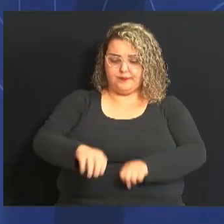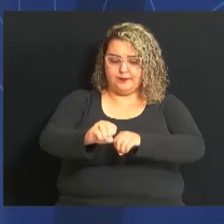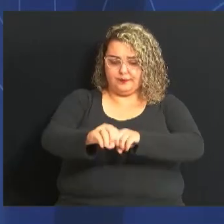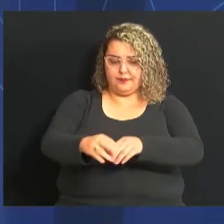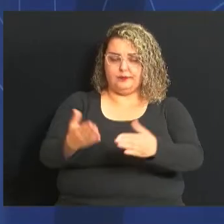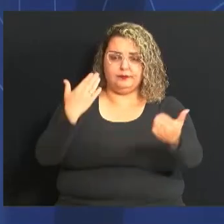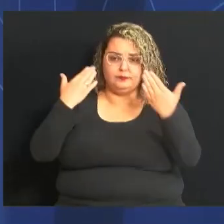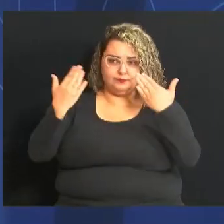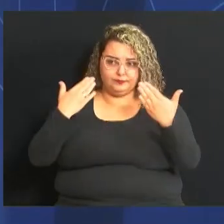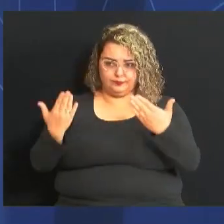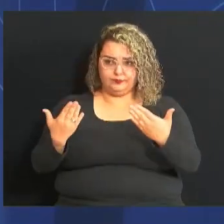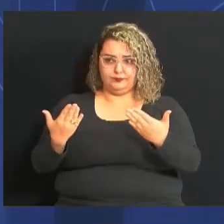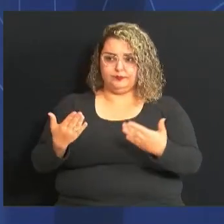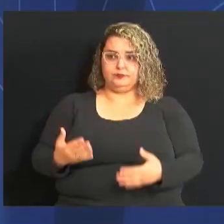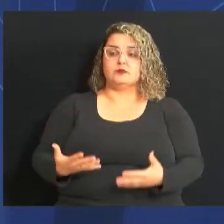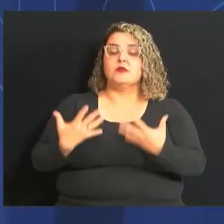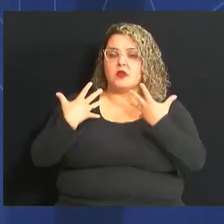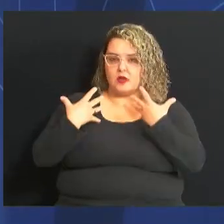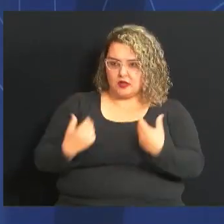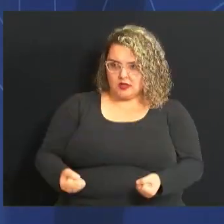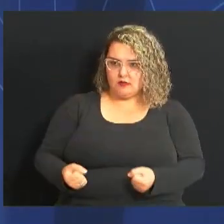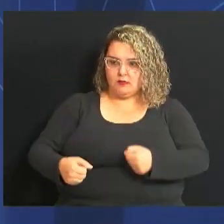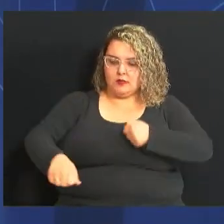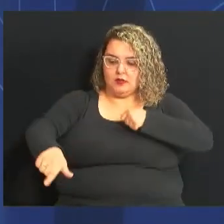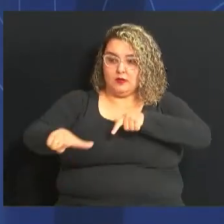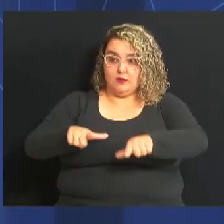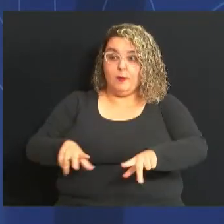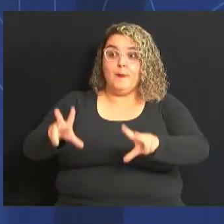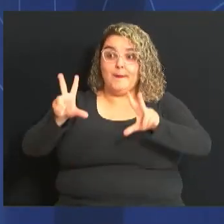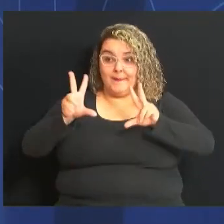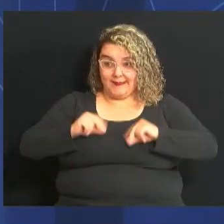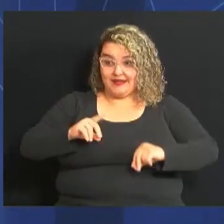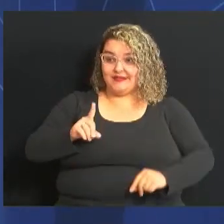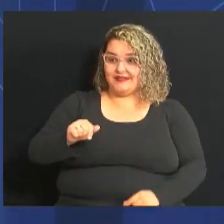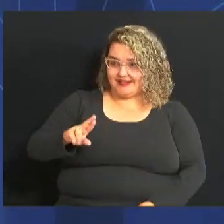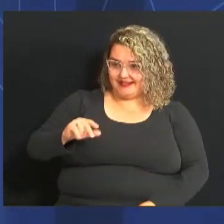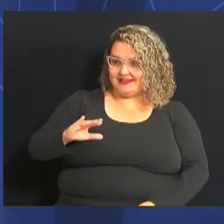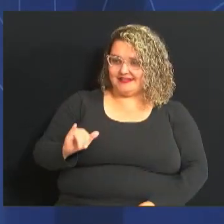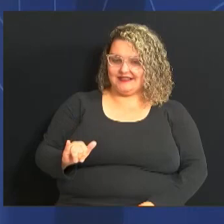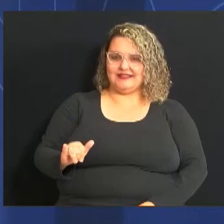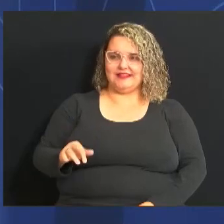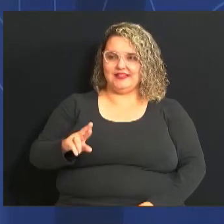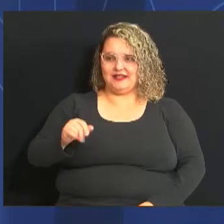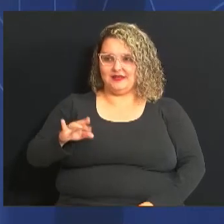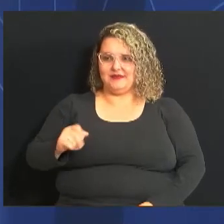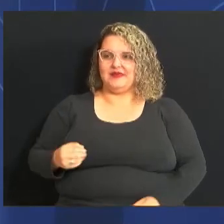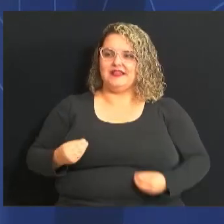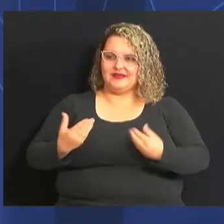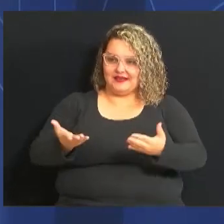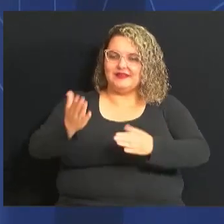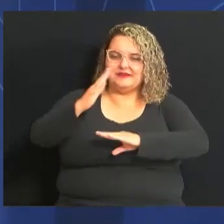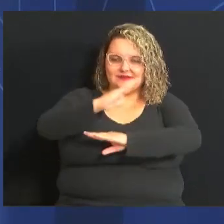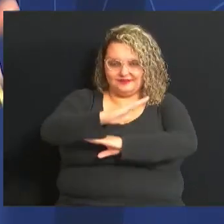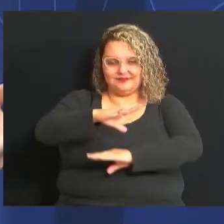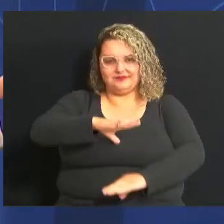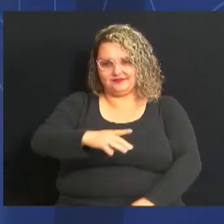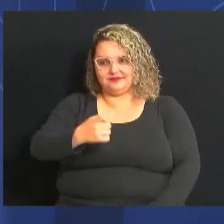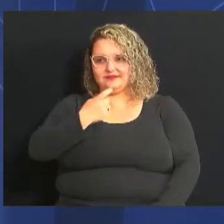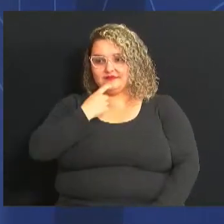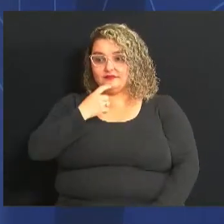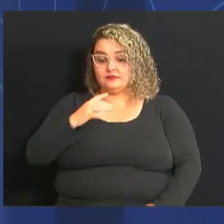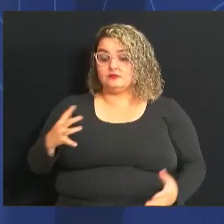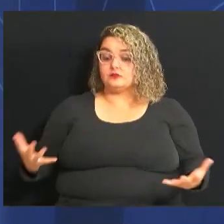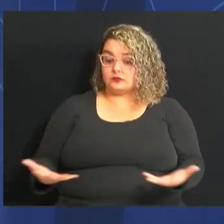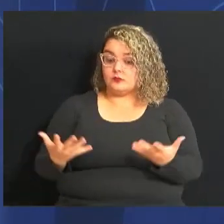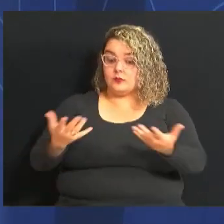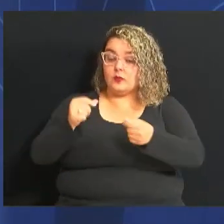Psicologia, já recebeu o diploma de mérito Darcy Ribeiro, concedido aqui pela Câmara Municipal de Campinas, pelas contribuições